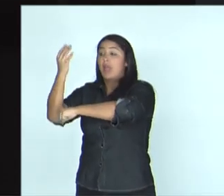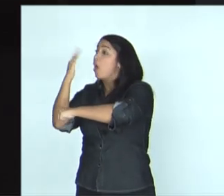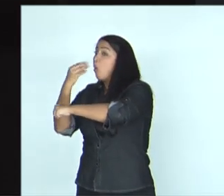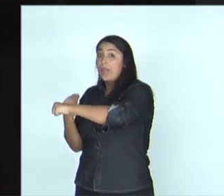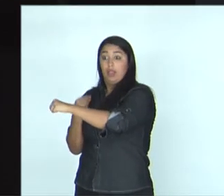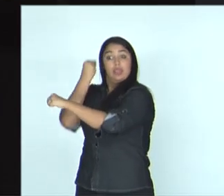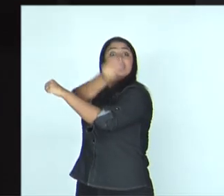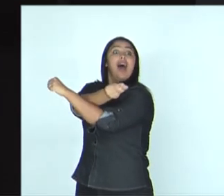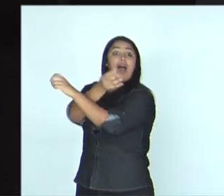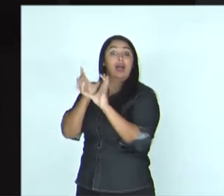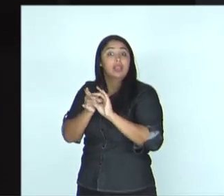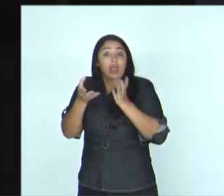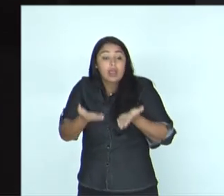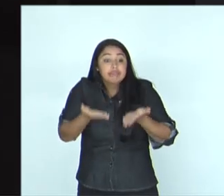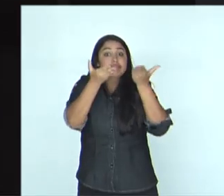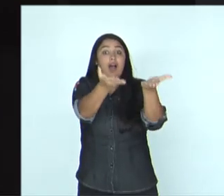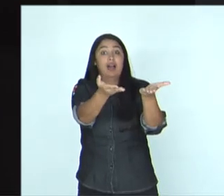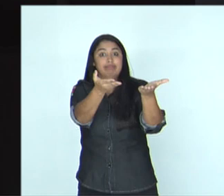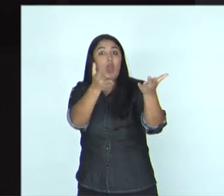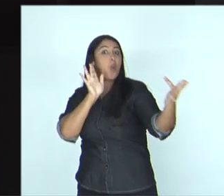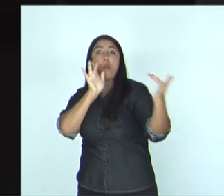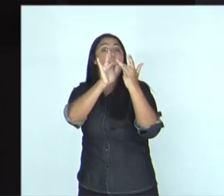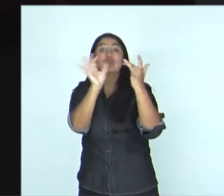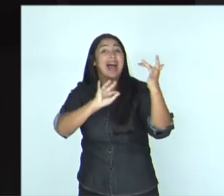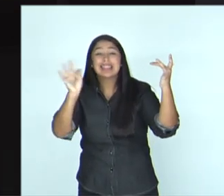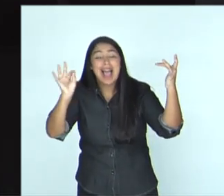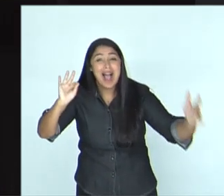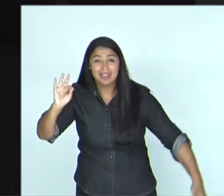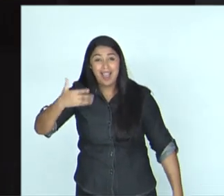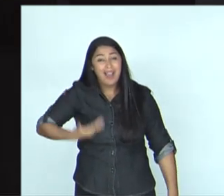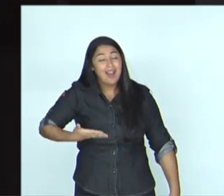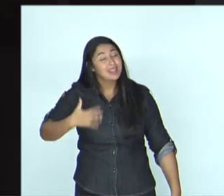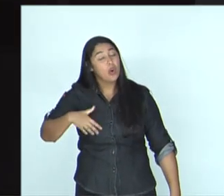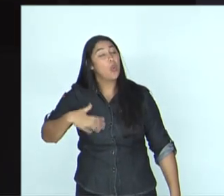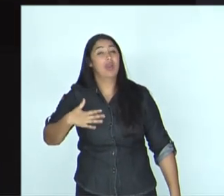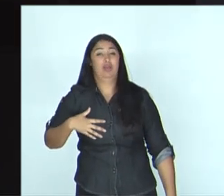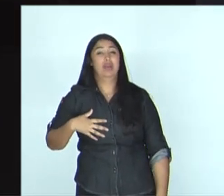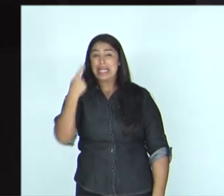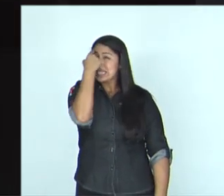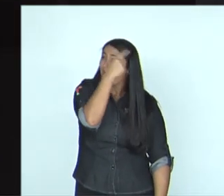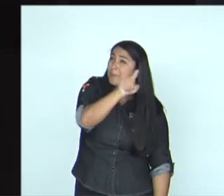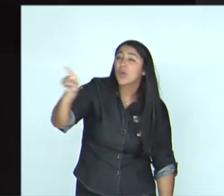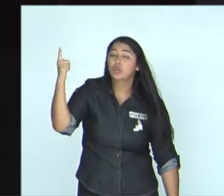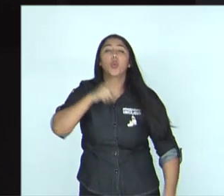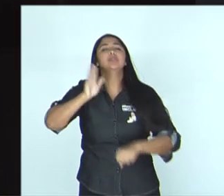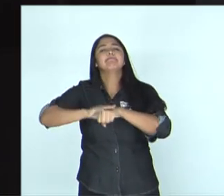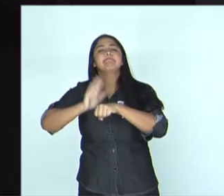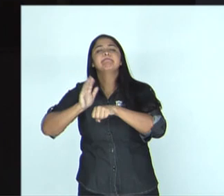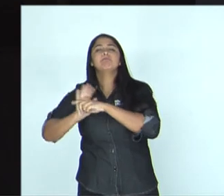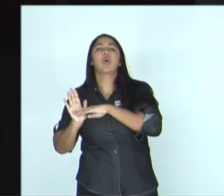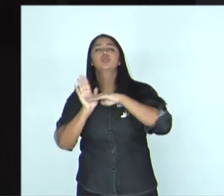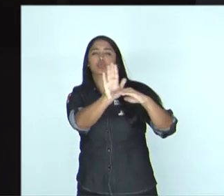contato com a pessoa, é muito tranquilo. E as pessoas têm vindo aqui a semana inteira trazer a sua ajuda para que mais